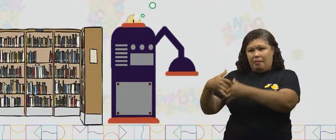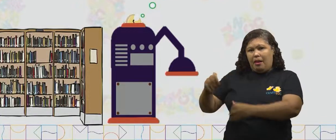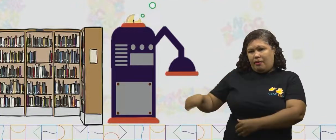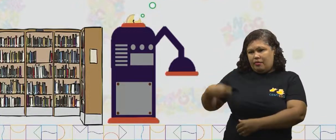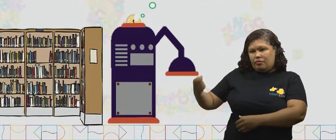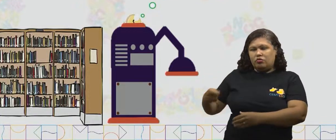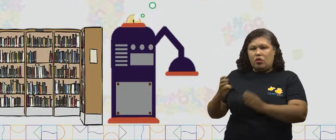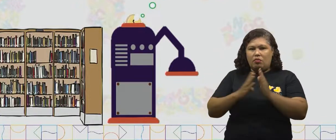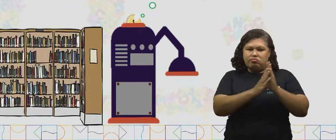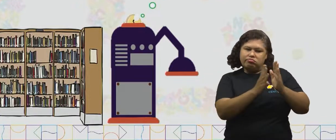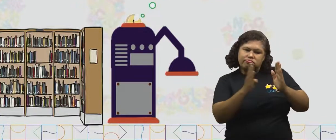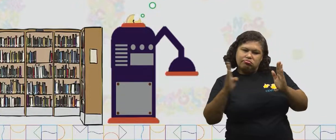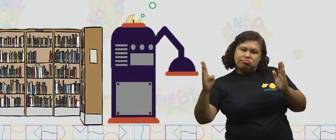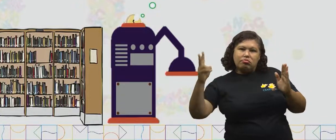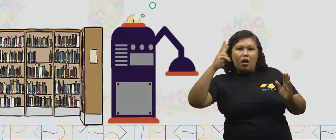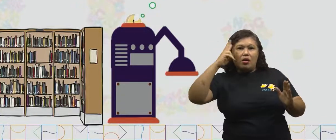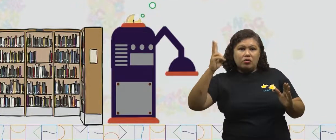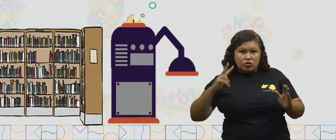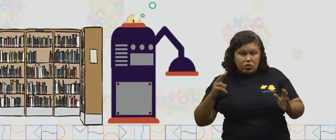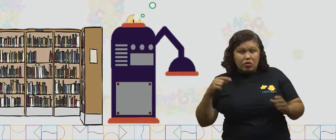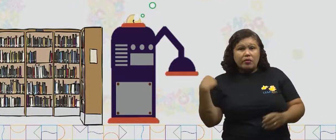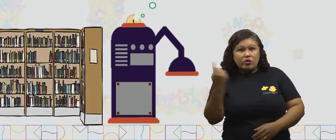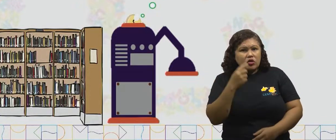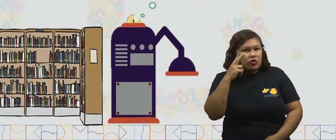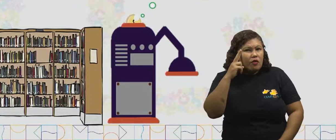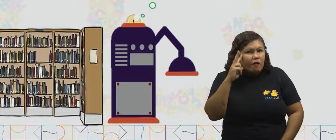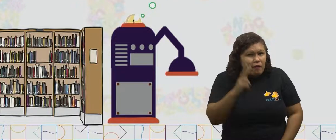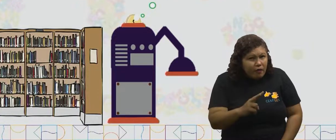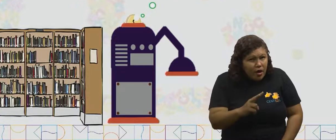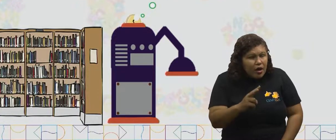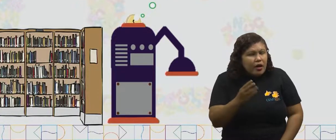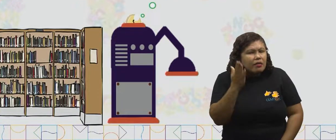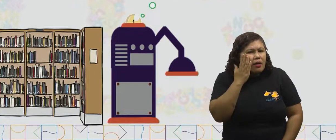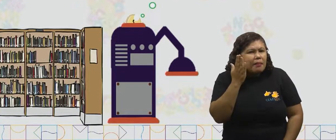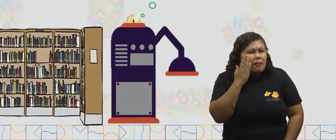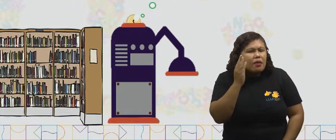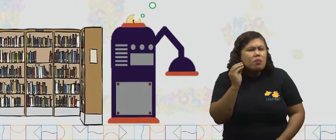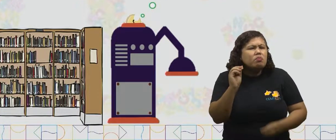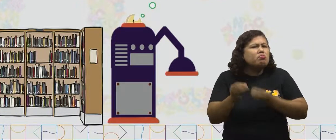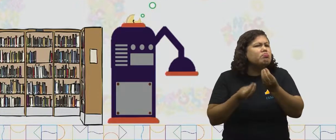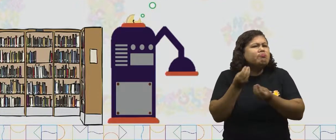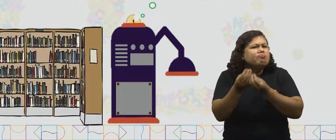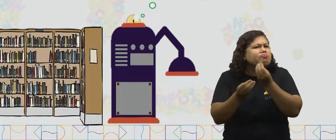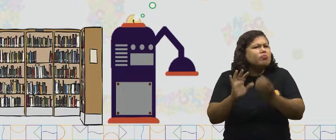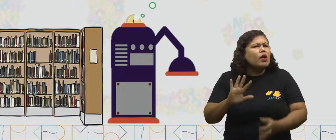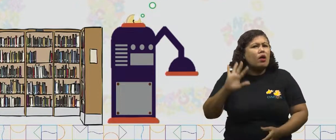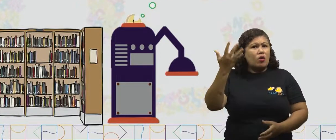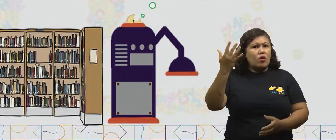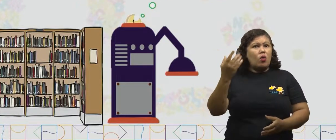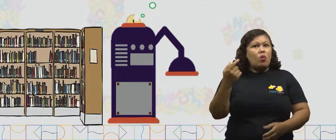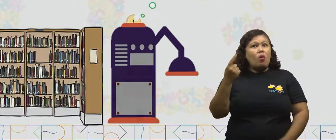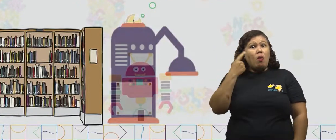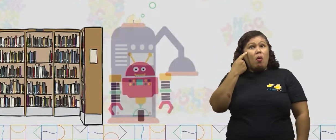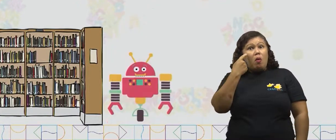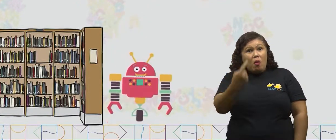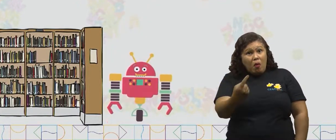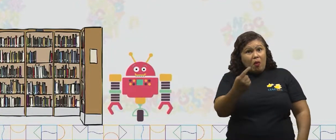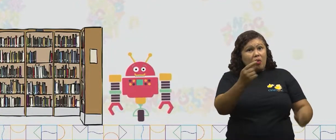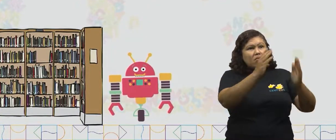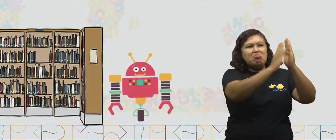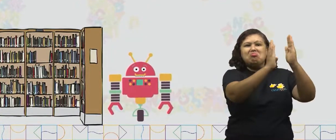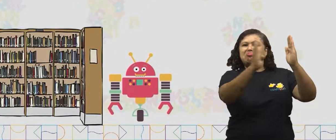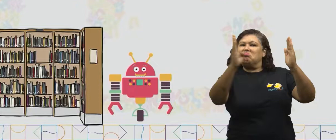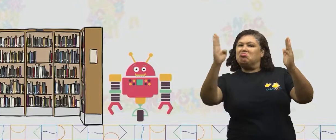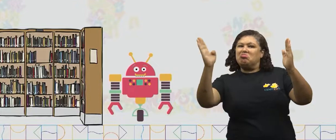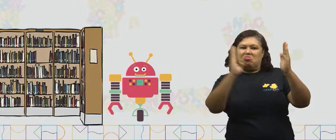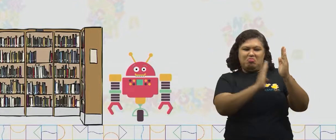histórias para nós vermos mais de perto e entendermos o que está acontecendo. Olha que acervo enorme! De